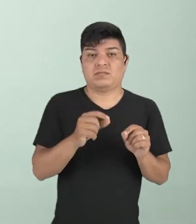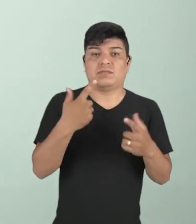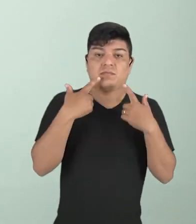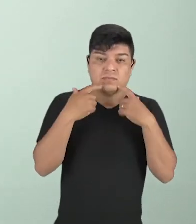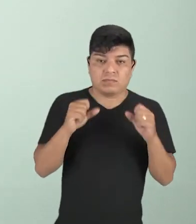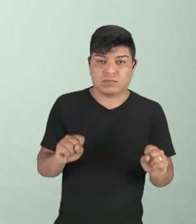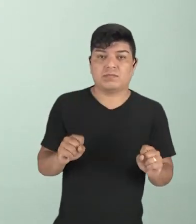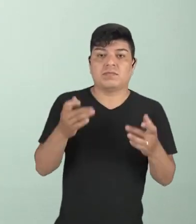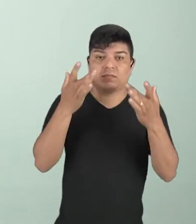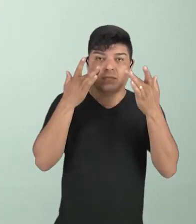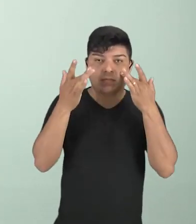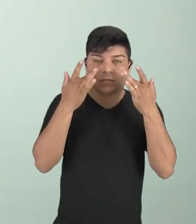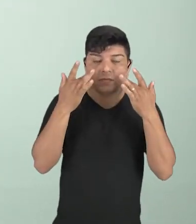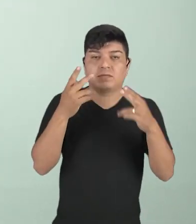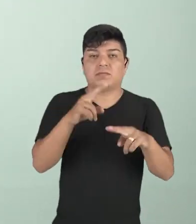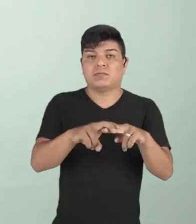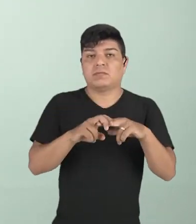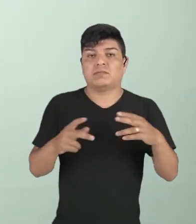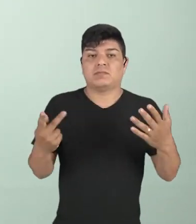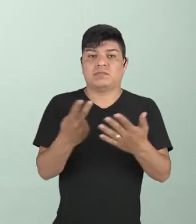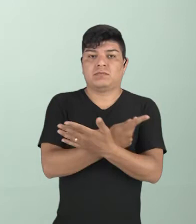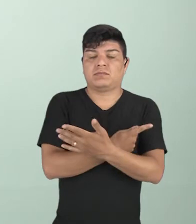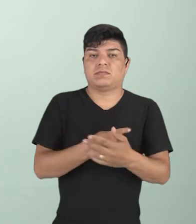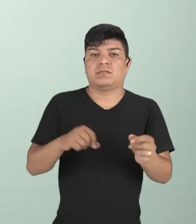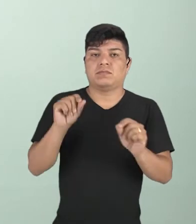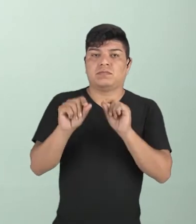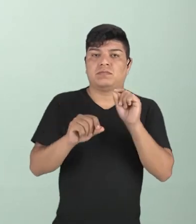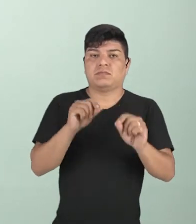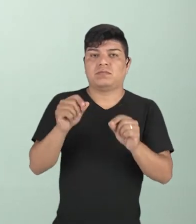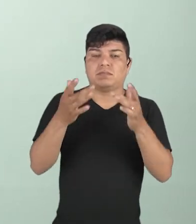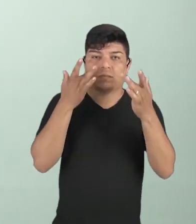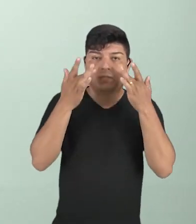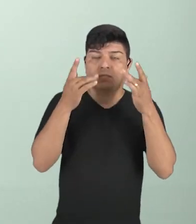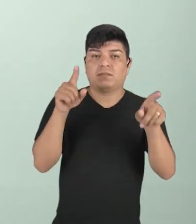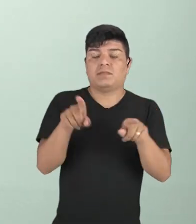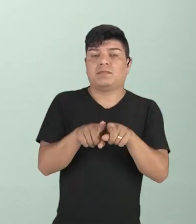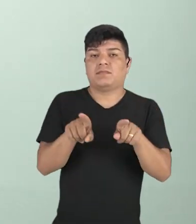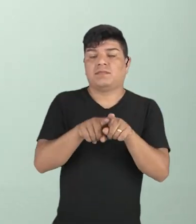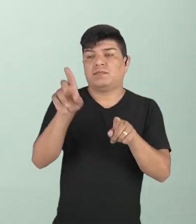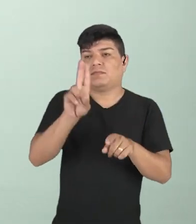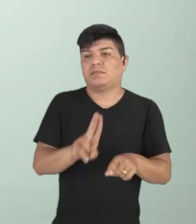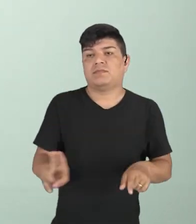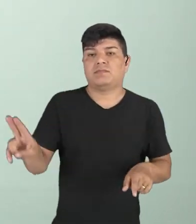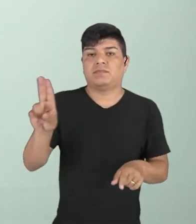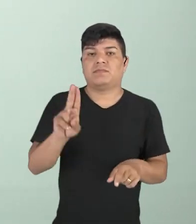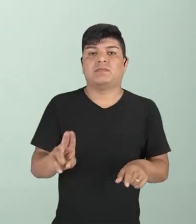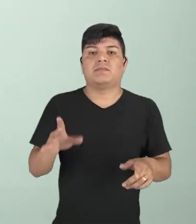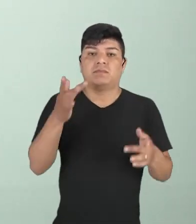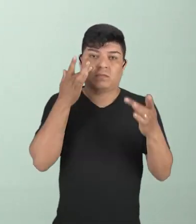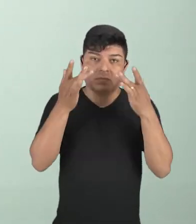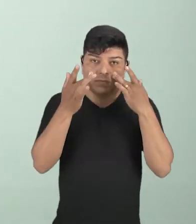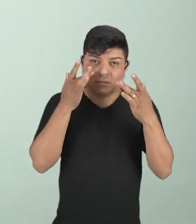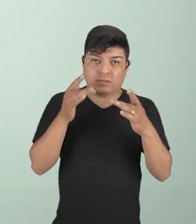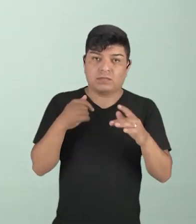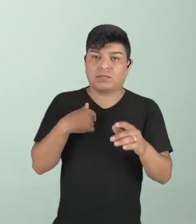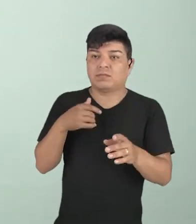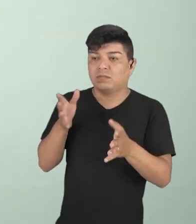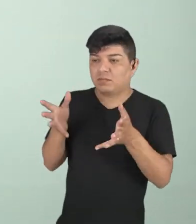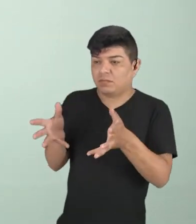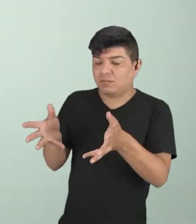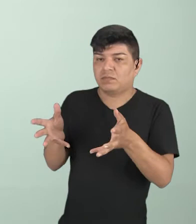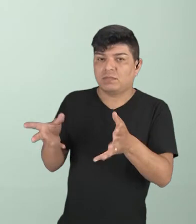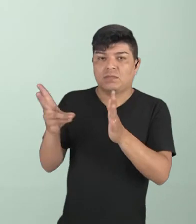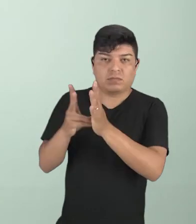linguagem artística. Isso aconteceu também no teatro, vocês devem lembrar que eles utilizavam o teatro para catequizar os